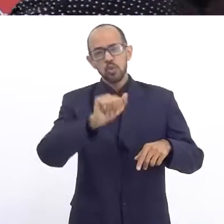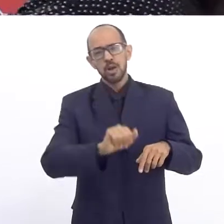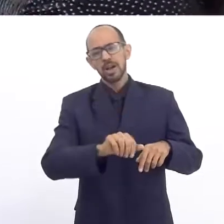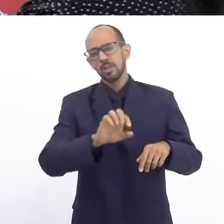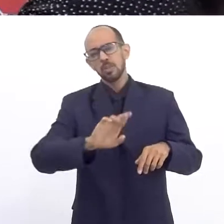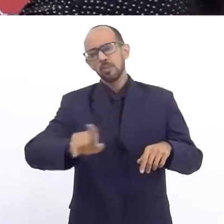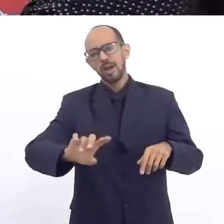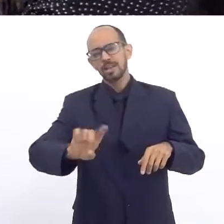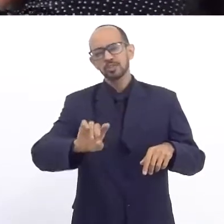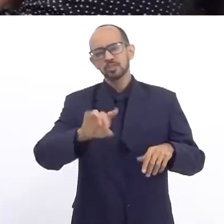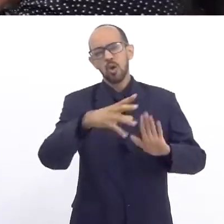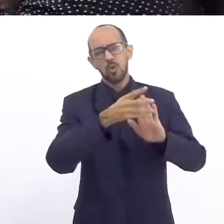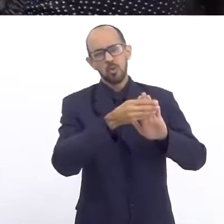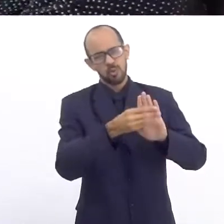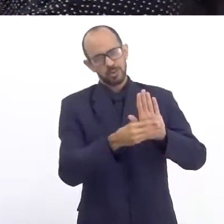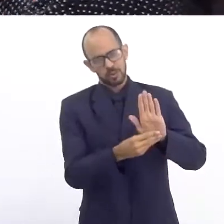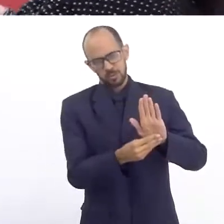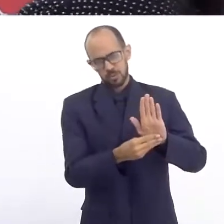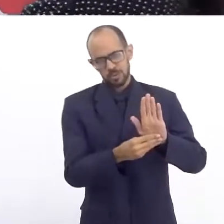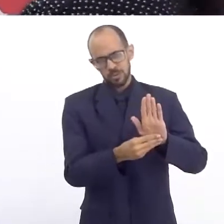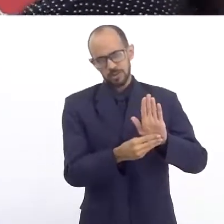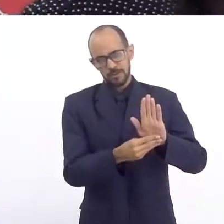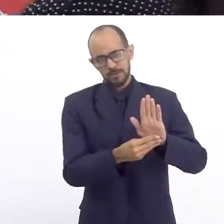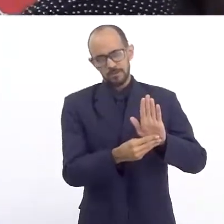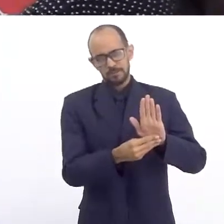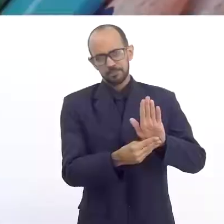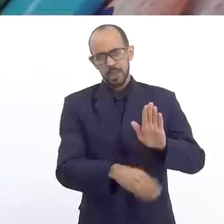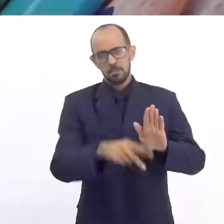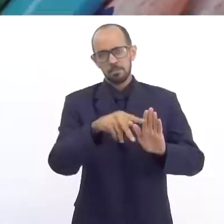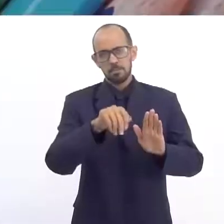né? Paulo Freire, me desculpe, não